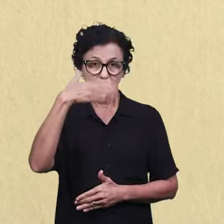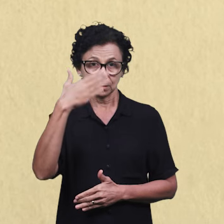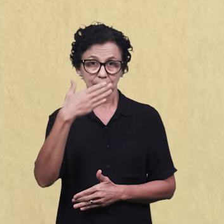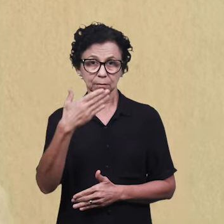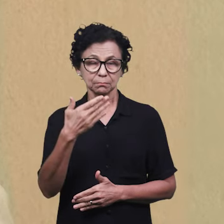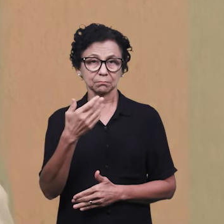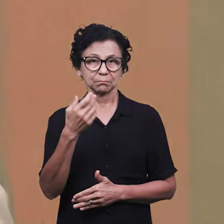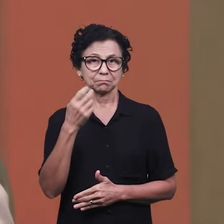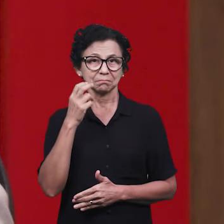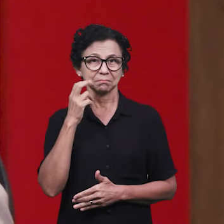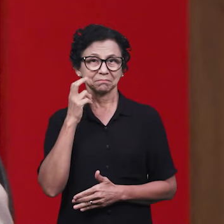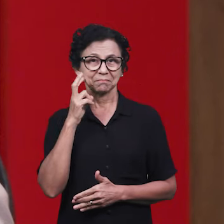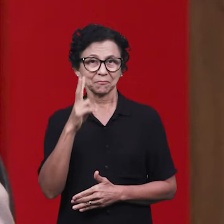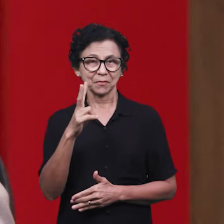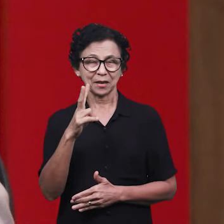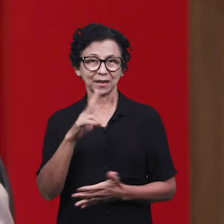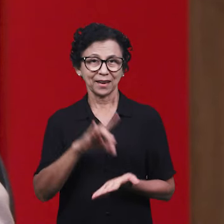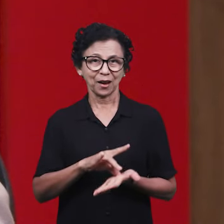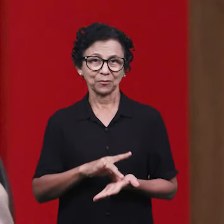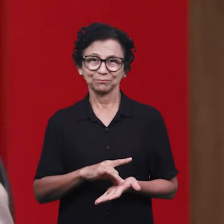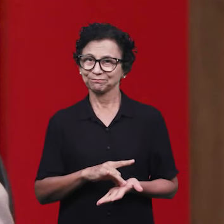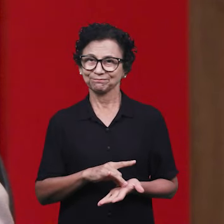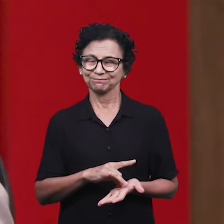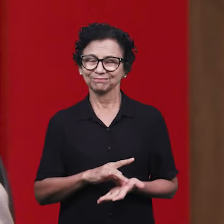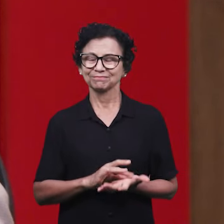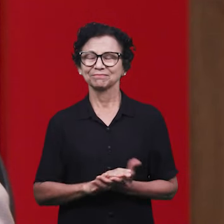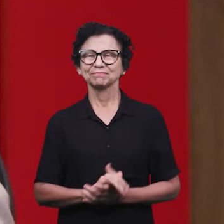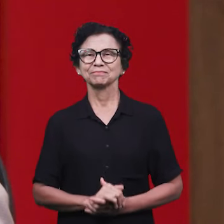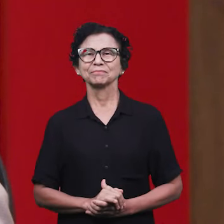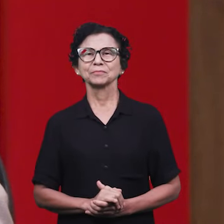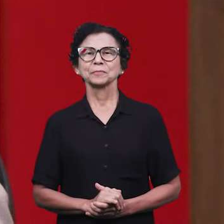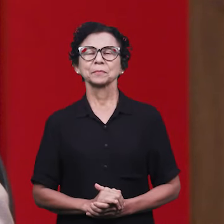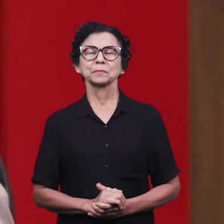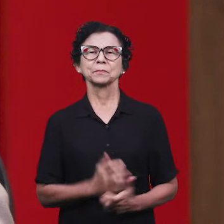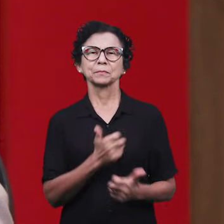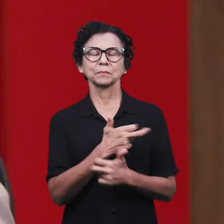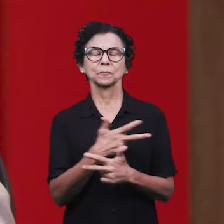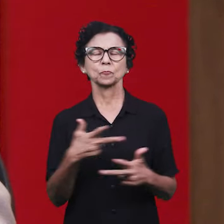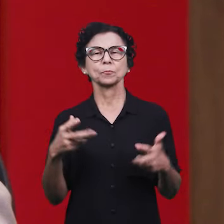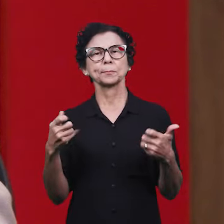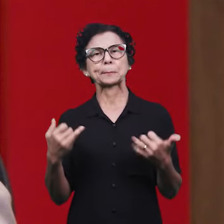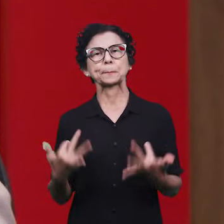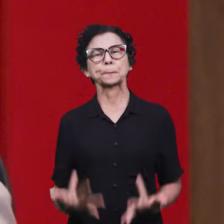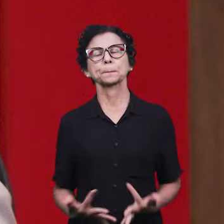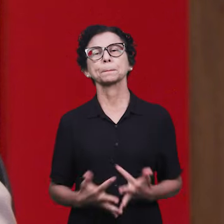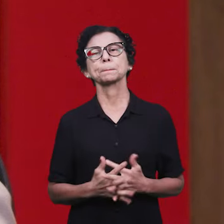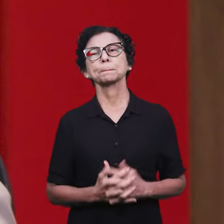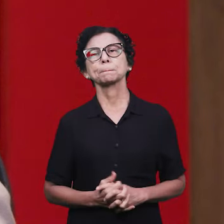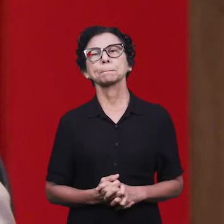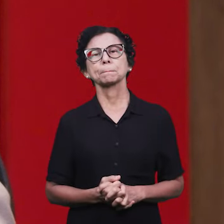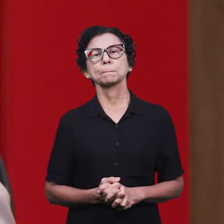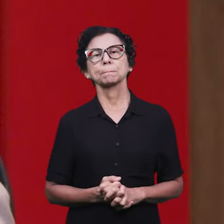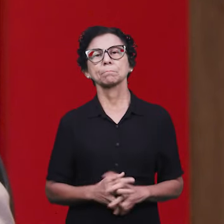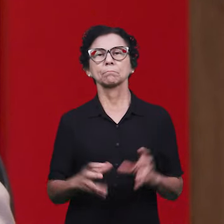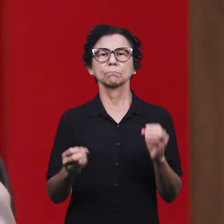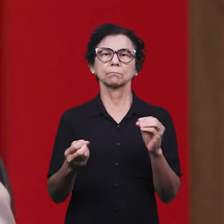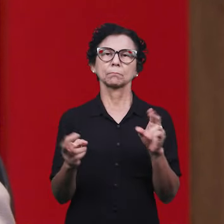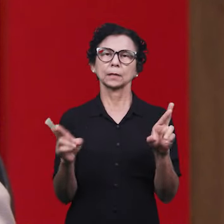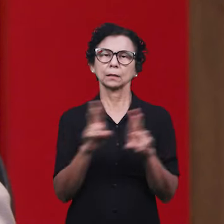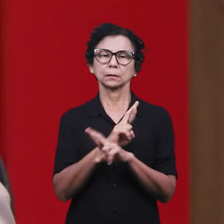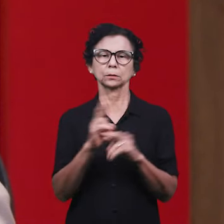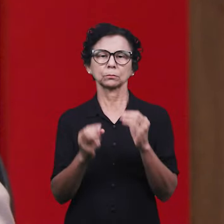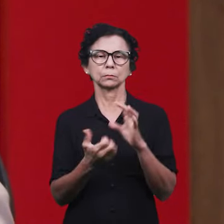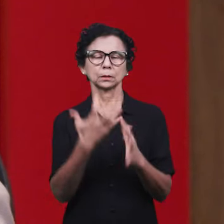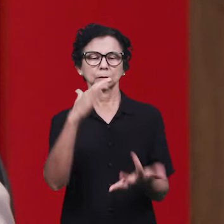aparente. Há muita coisa para nós dizermos, né, sobre a questão da criação, a questão da